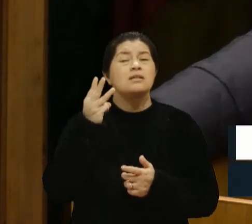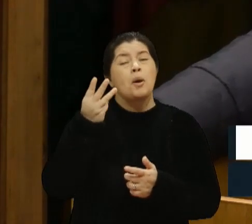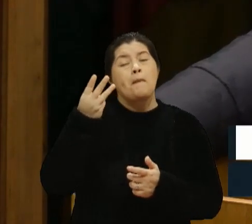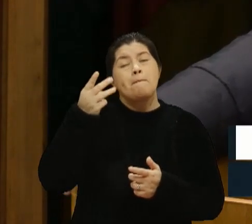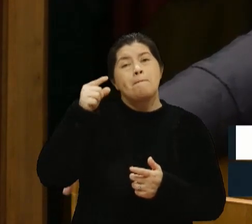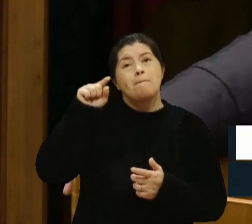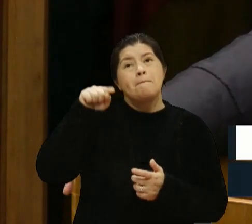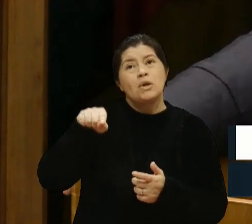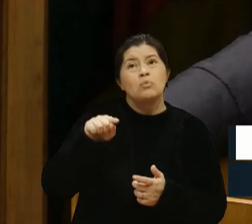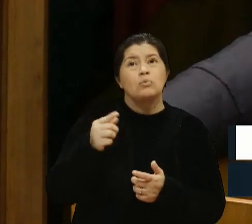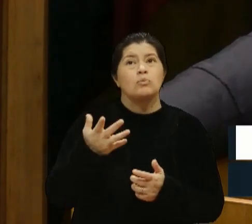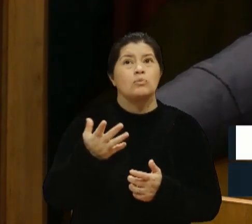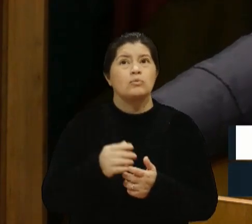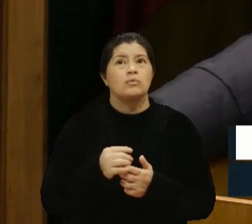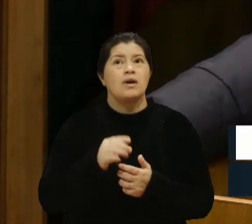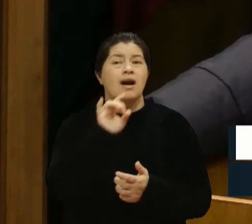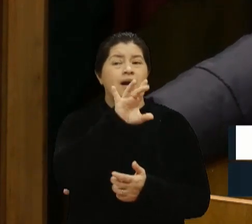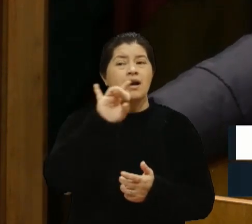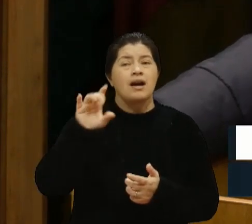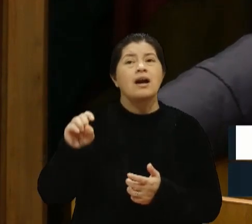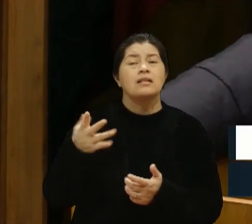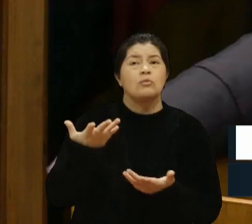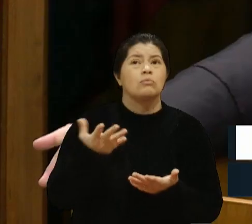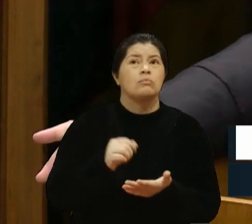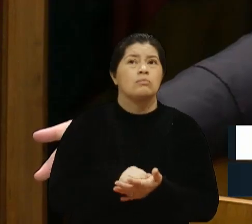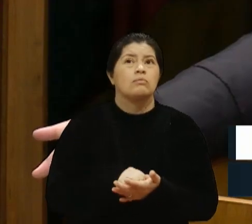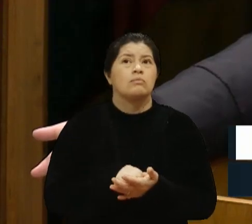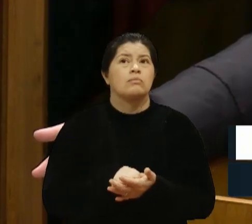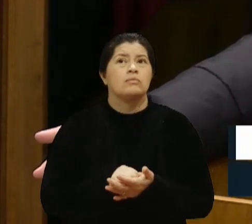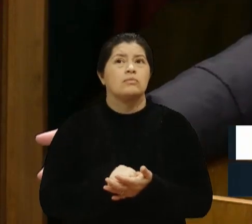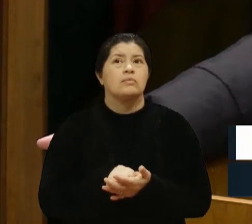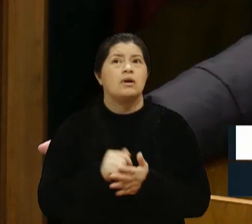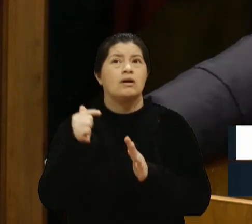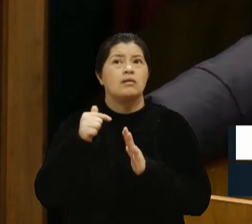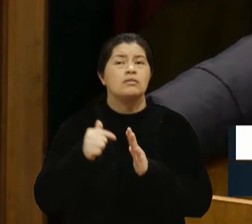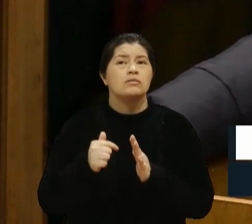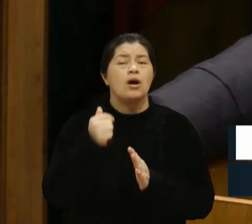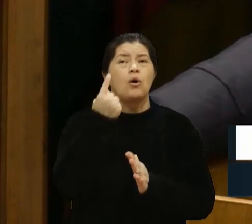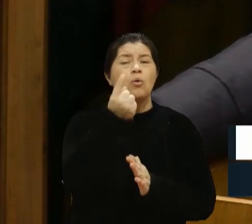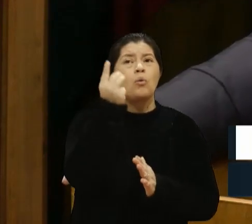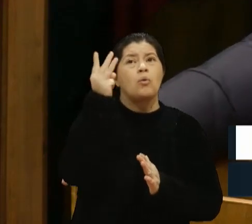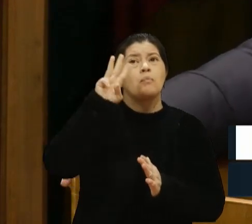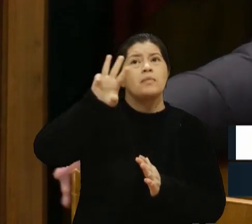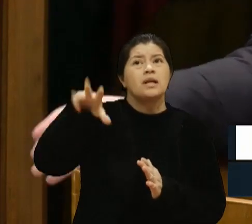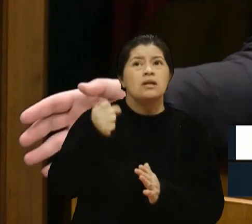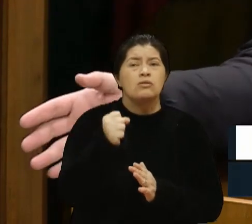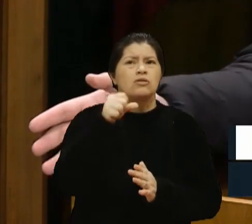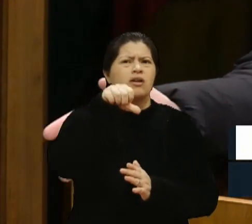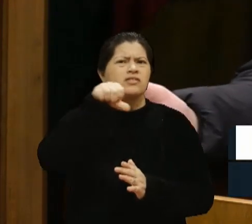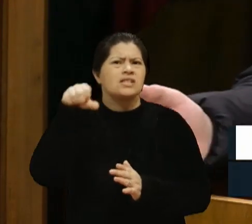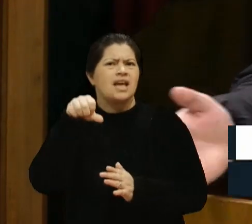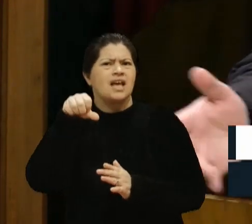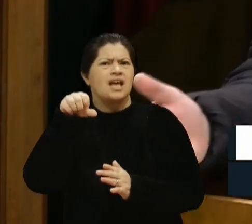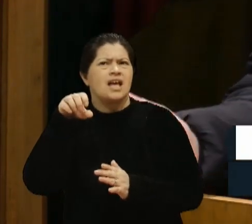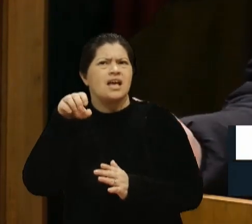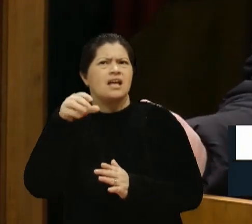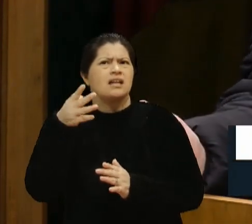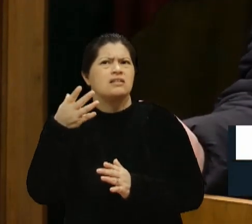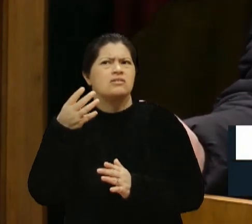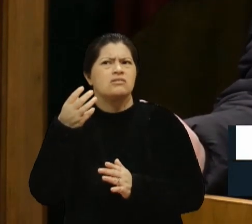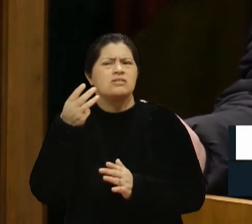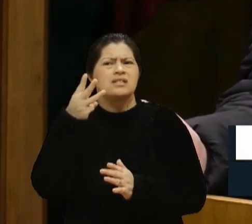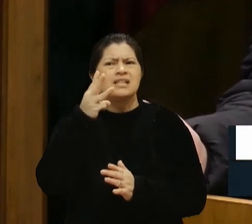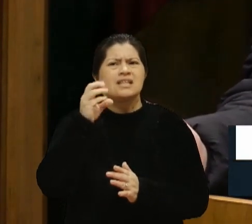333.030, dízima periódica, né, de cada um dos entes federados. E aí, de cada R$1 milhão, Caxias está pagando R$930